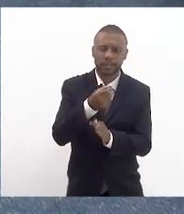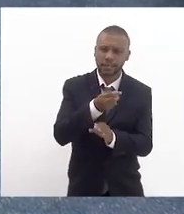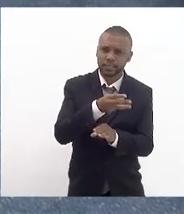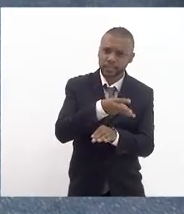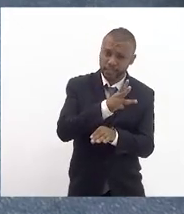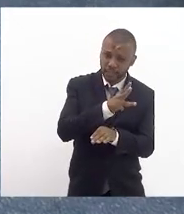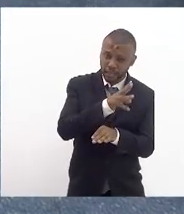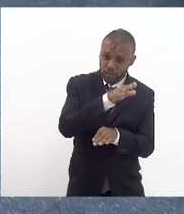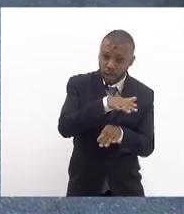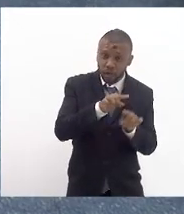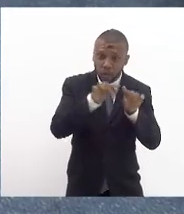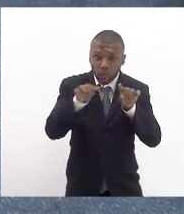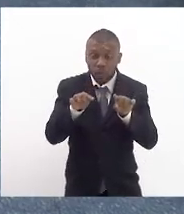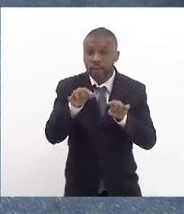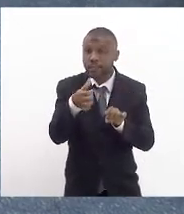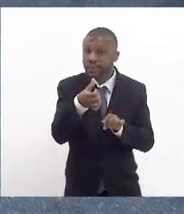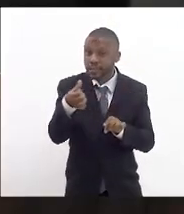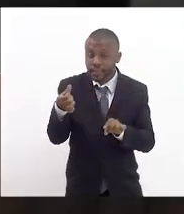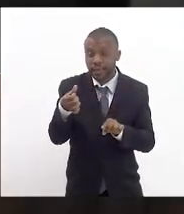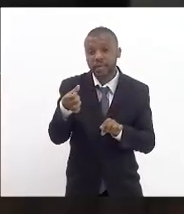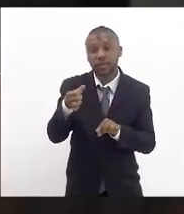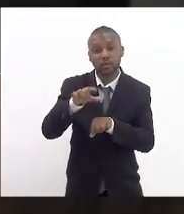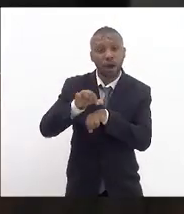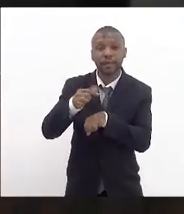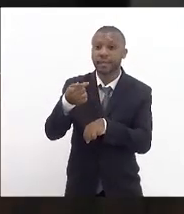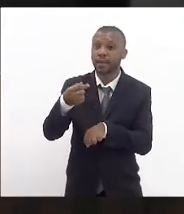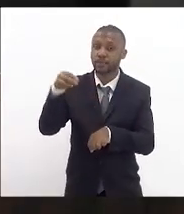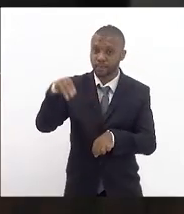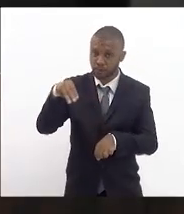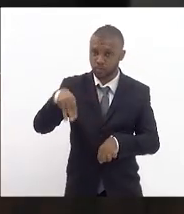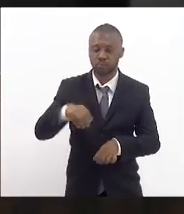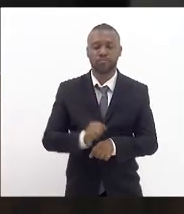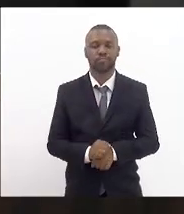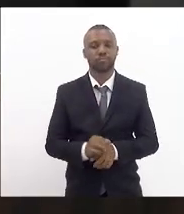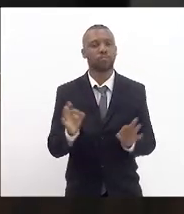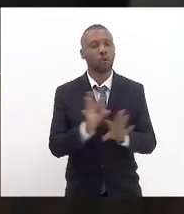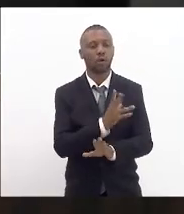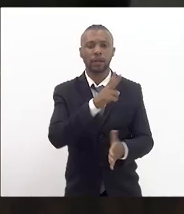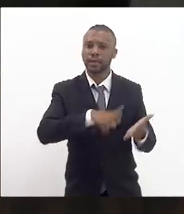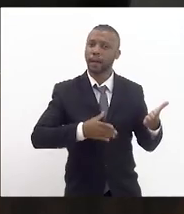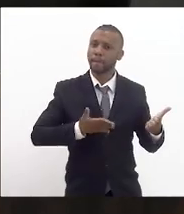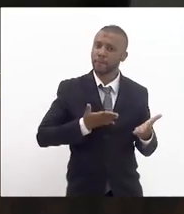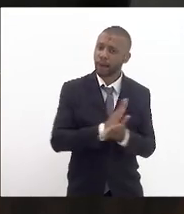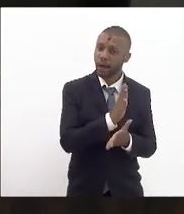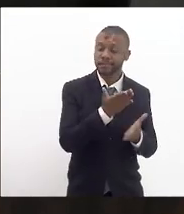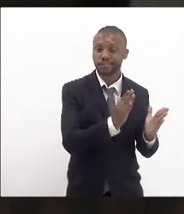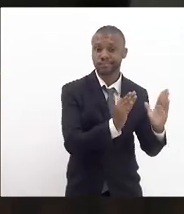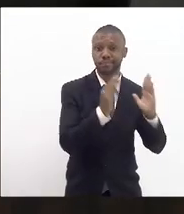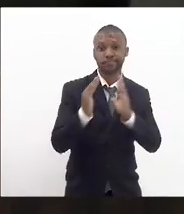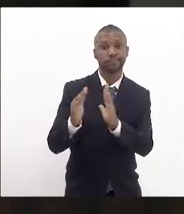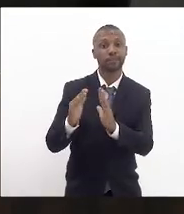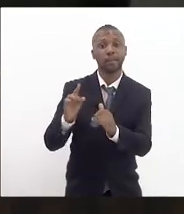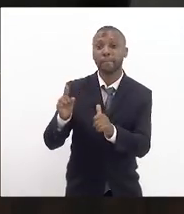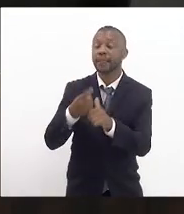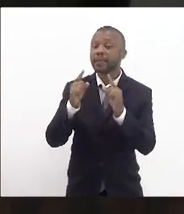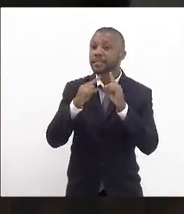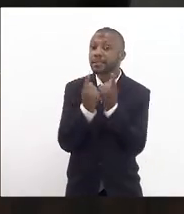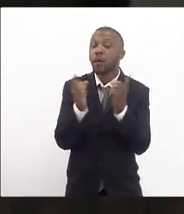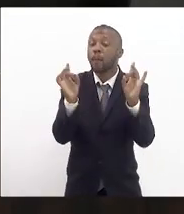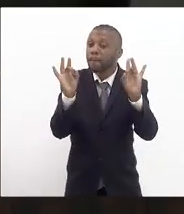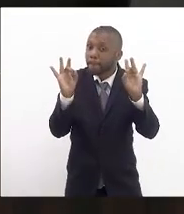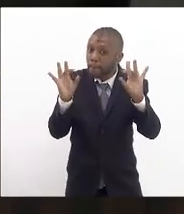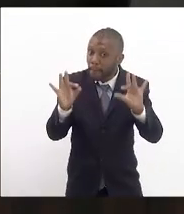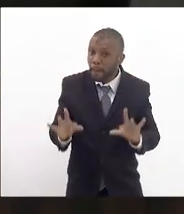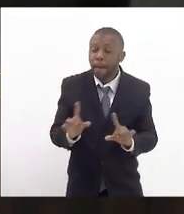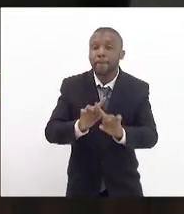16 horas e 7 minutos. Lida e aprovada a ata, passa-se à ordem da primeira sessão extraordinária. Antes,